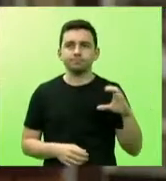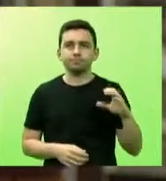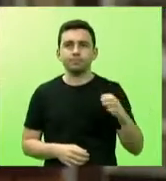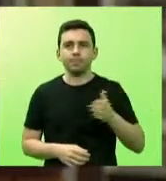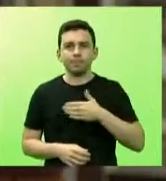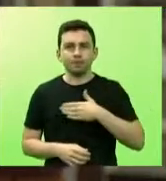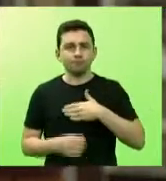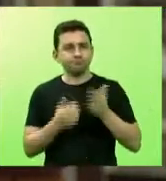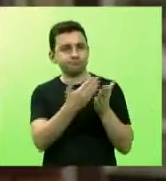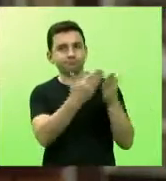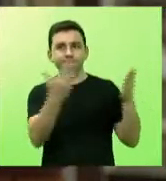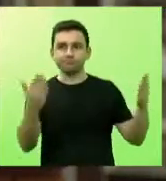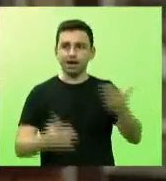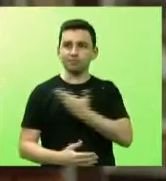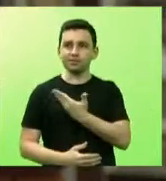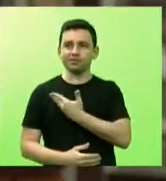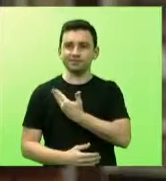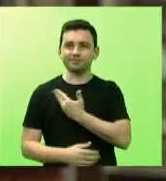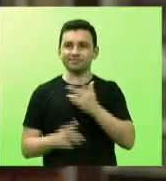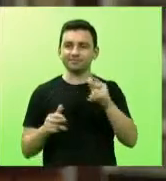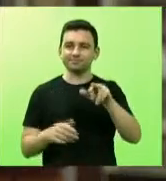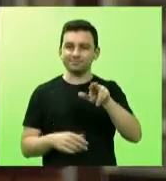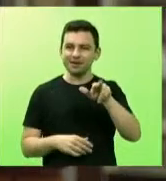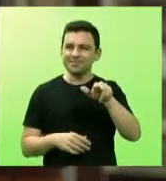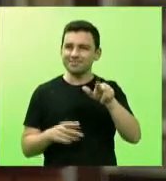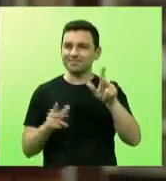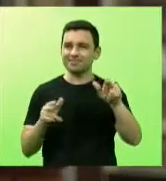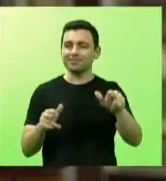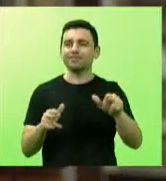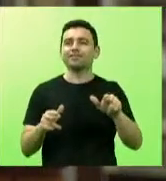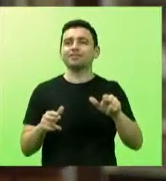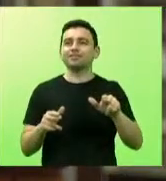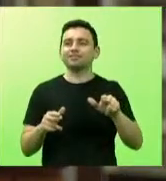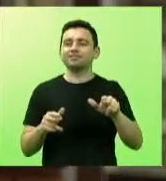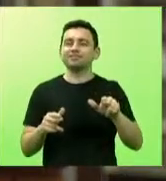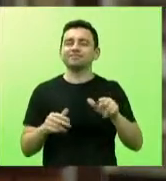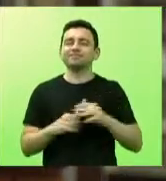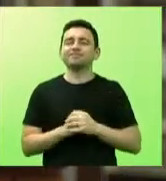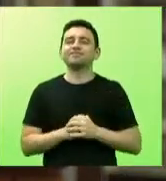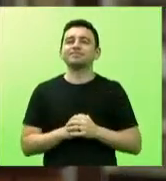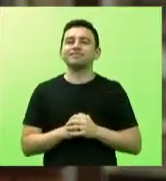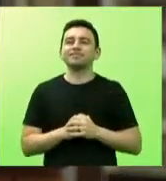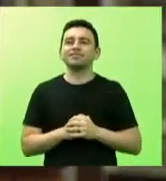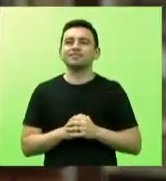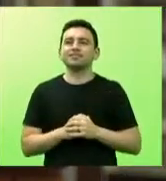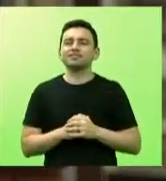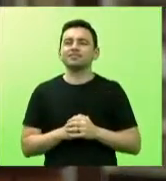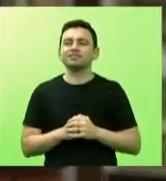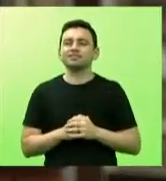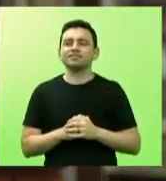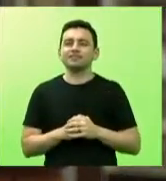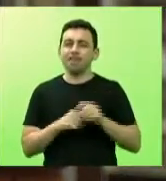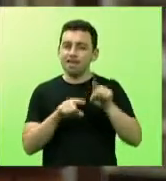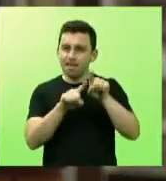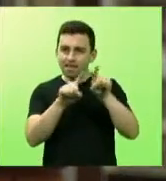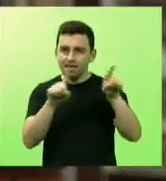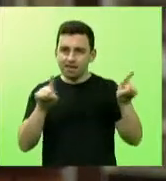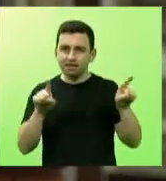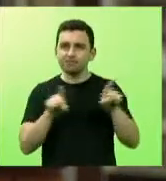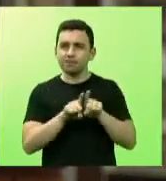meus colegas ali, meus irmãos ali trabalhando, alguns nativos, outros na reserva, e mesmo